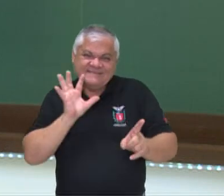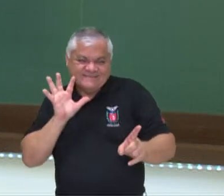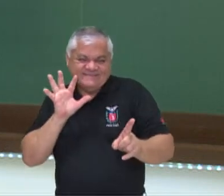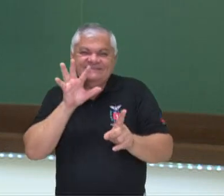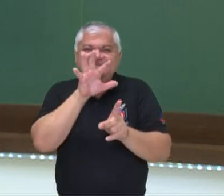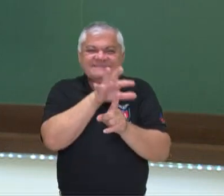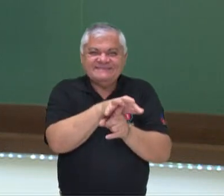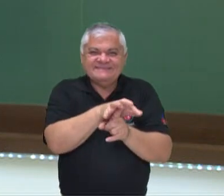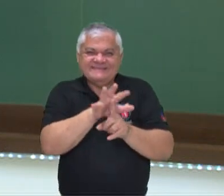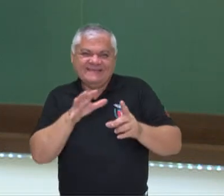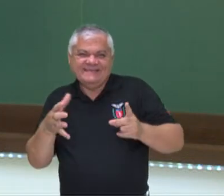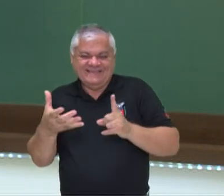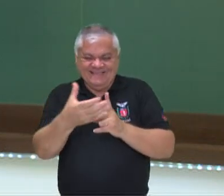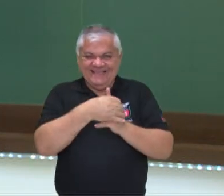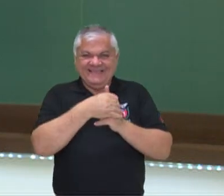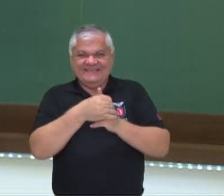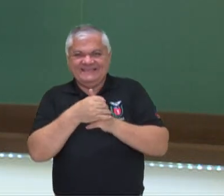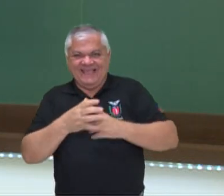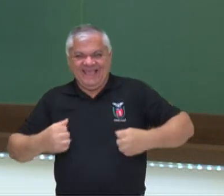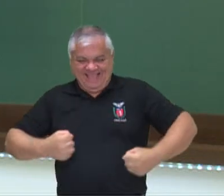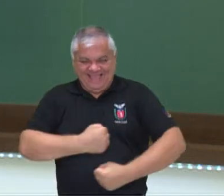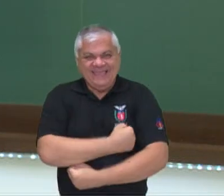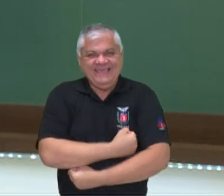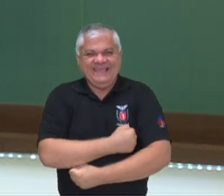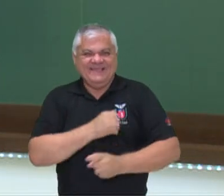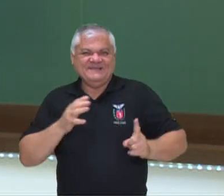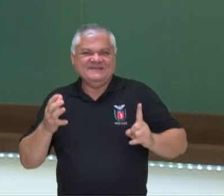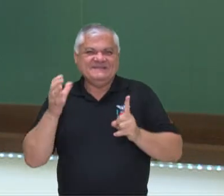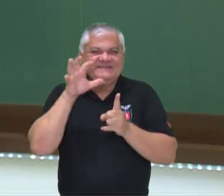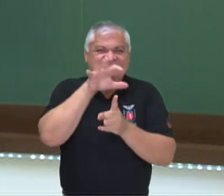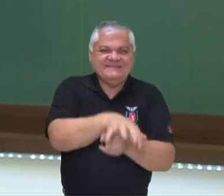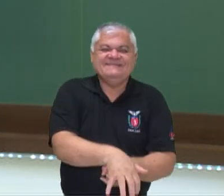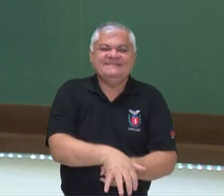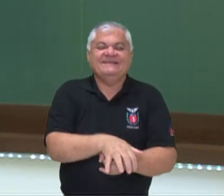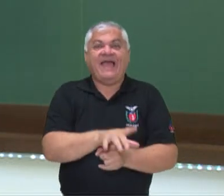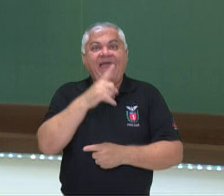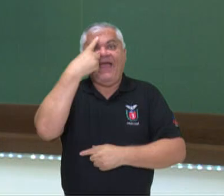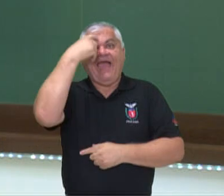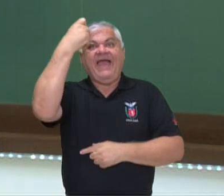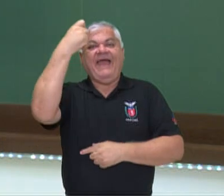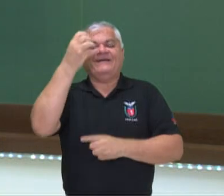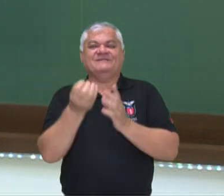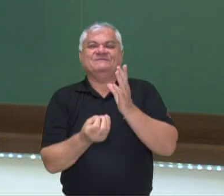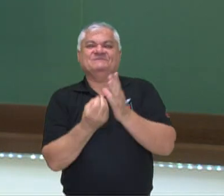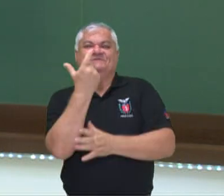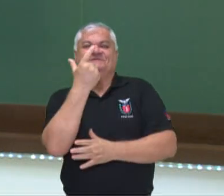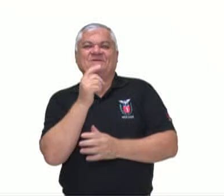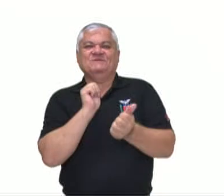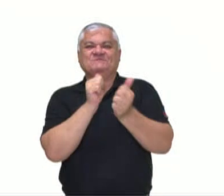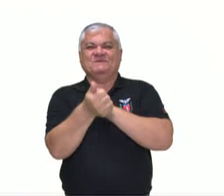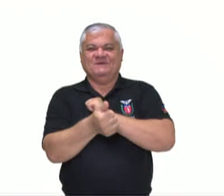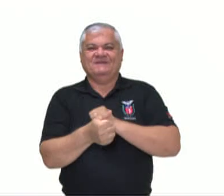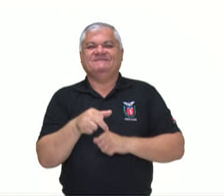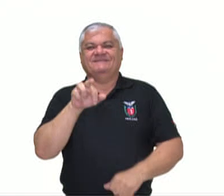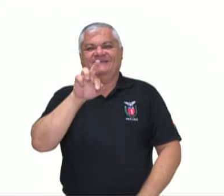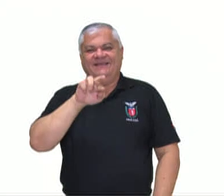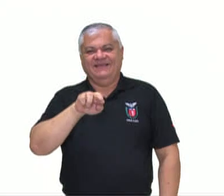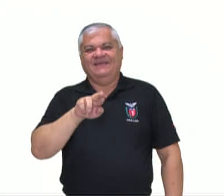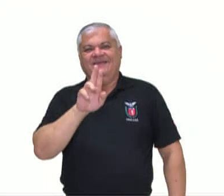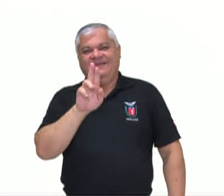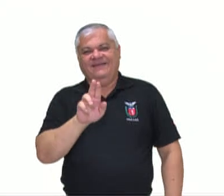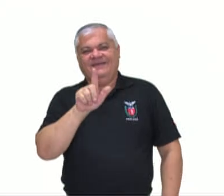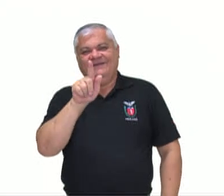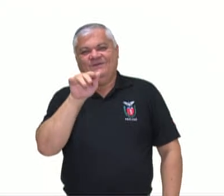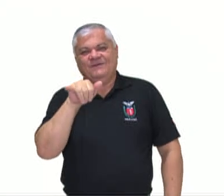na altura da cintura, né? Se jogando no corpo dele. Daí que surgiu a ideia do rugby. Em 1845 a gente